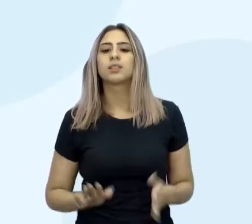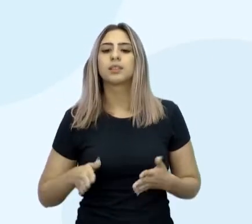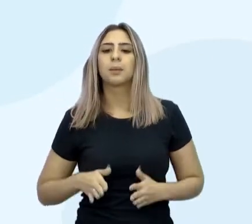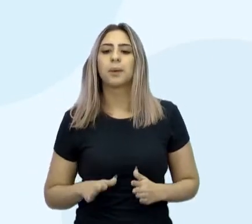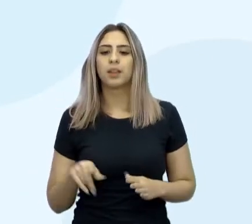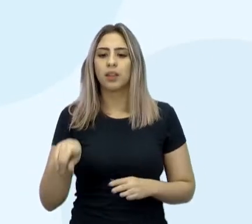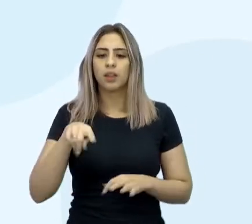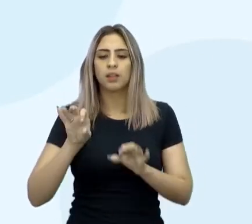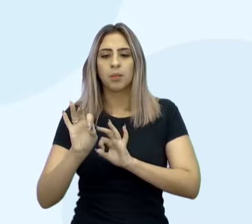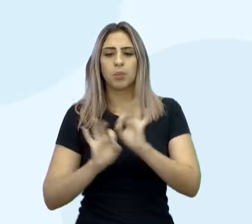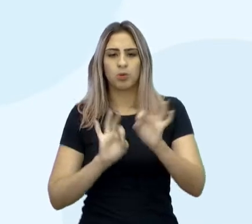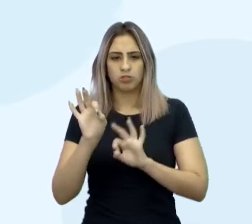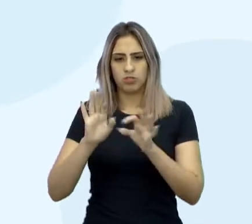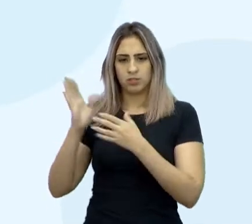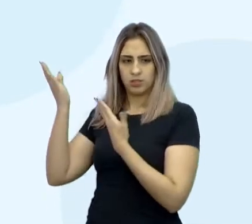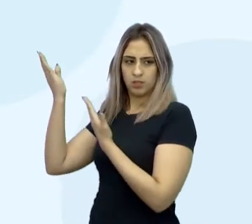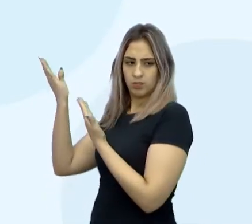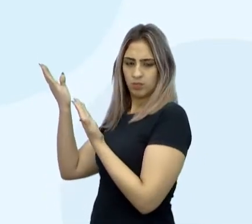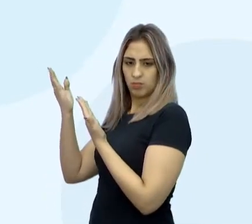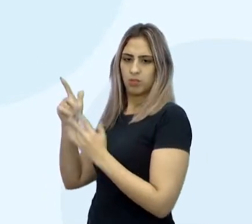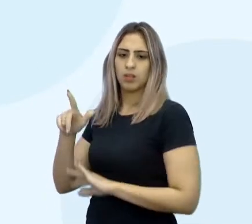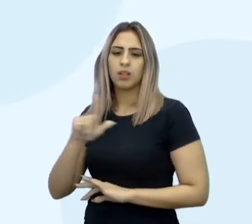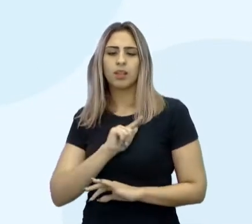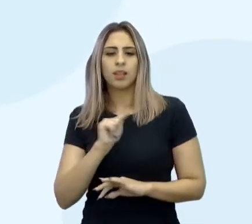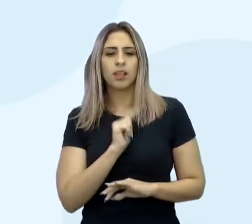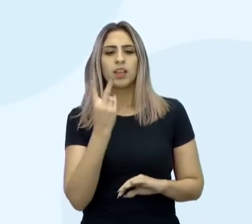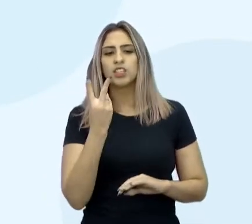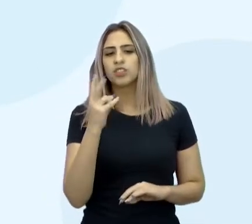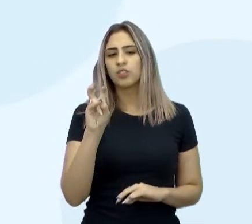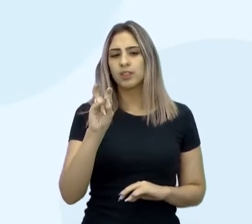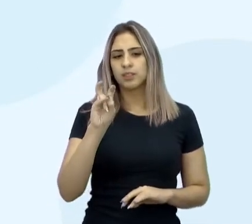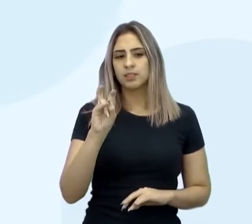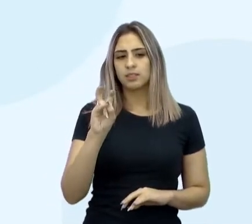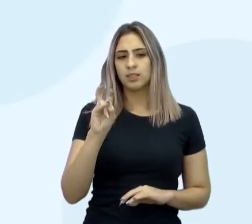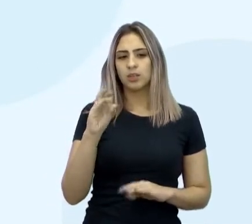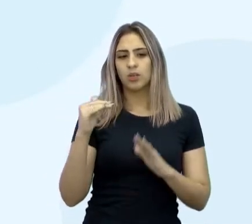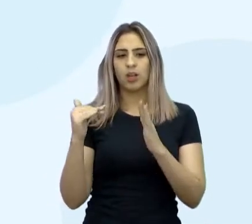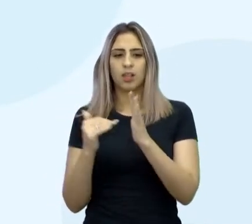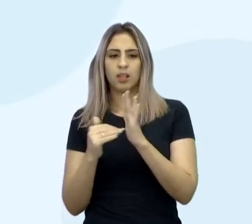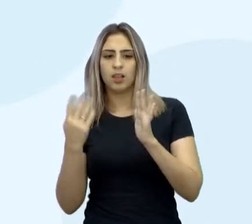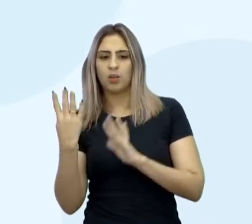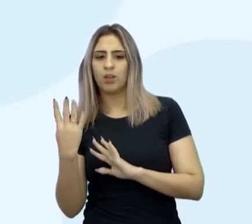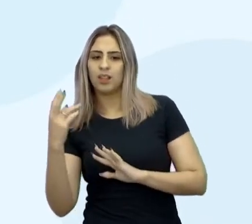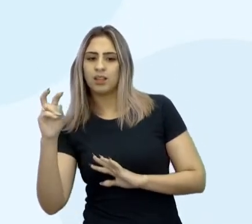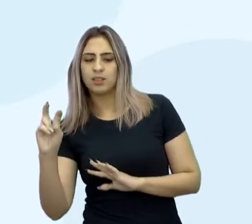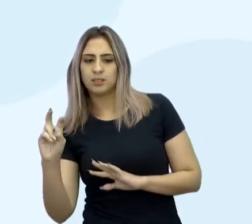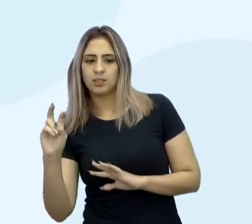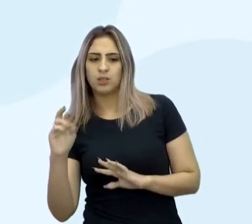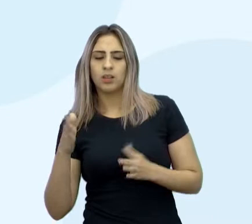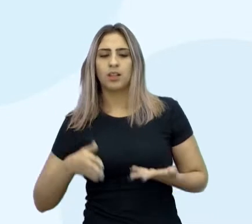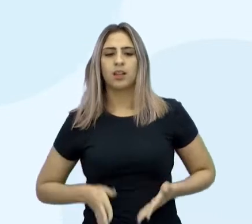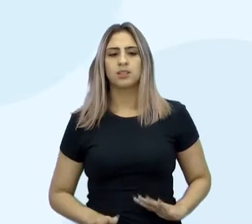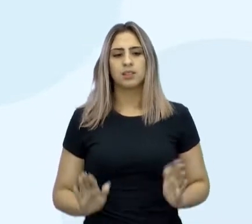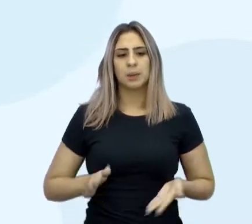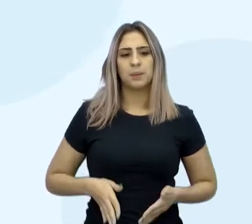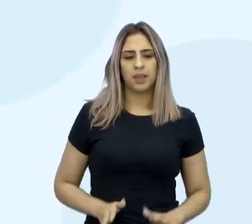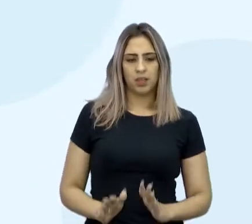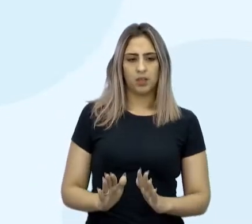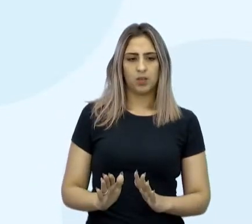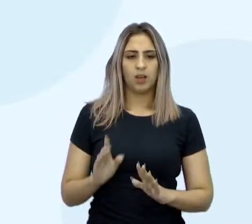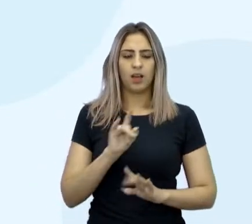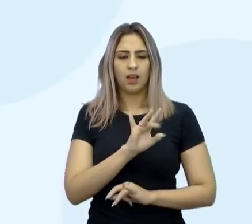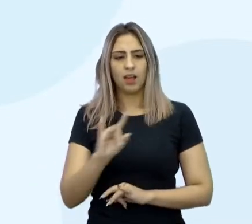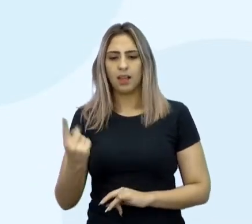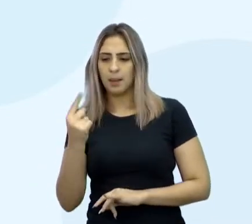Nessa projeção aqui, né, que a gente vê de 25 a mais de 45 nascimentos a cada